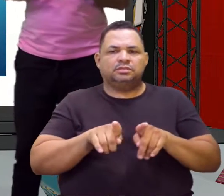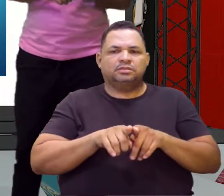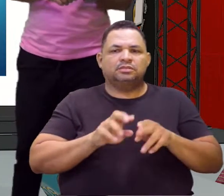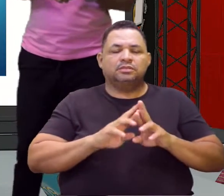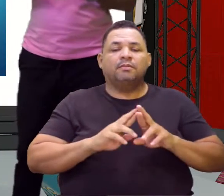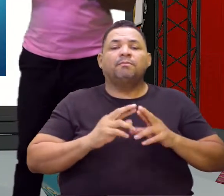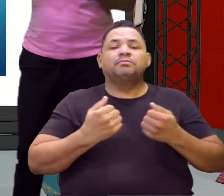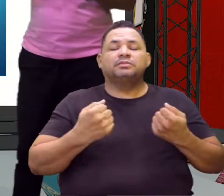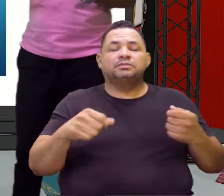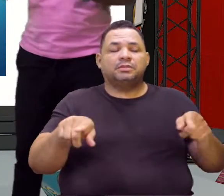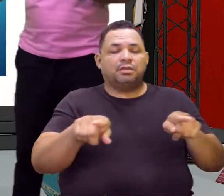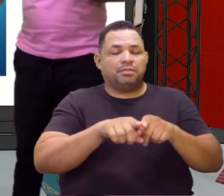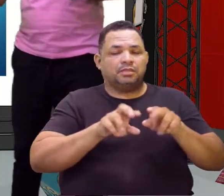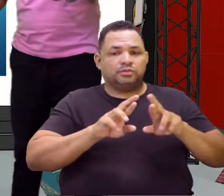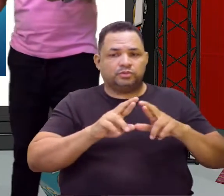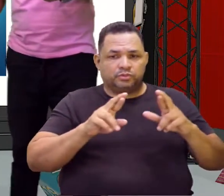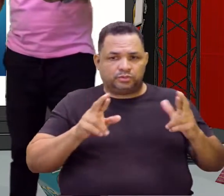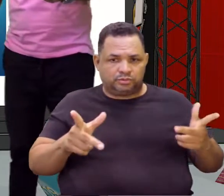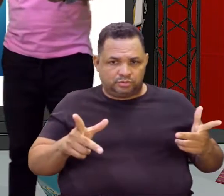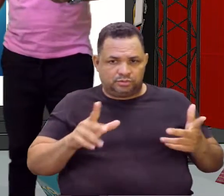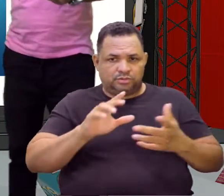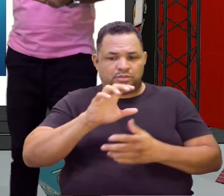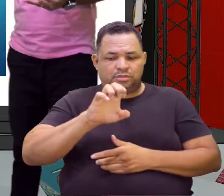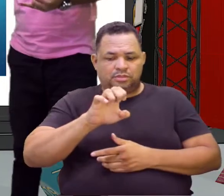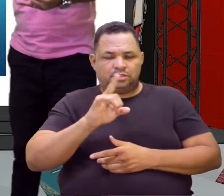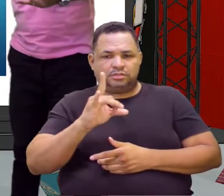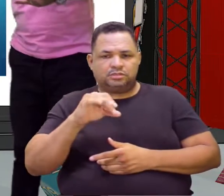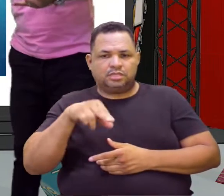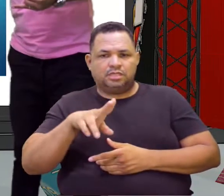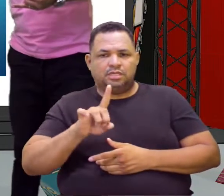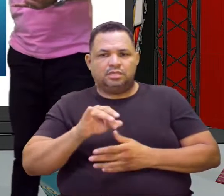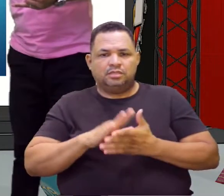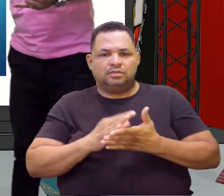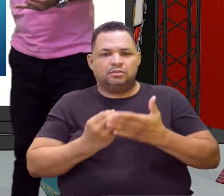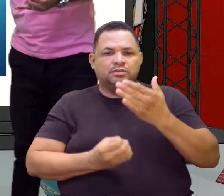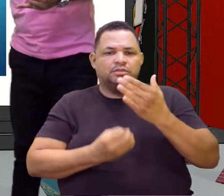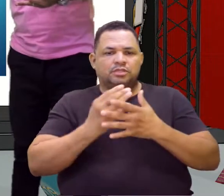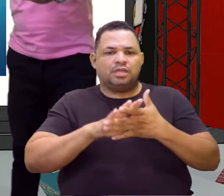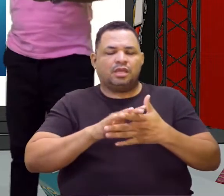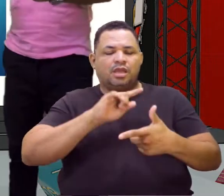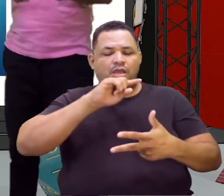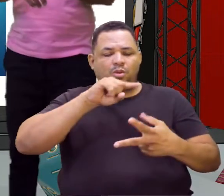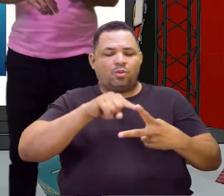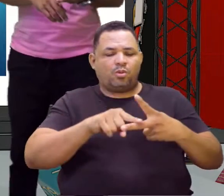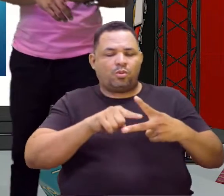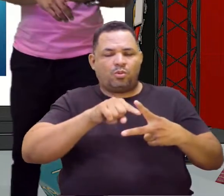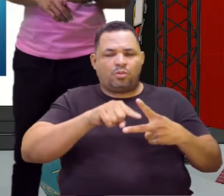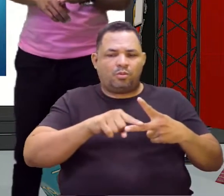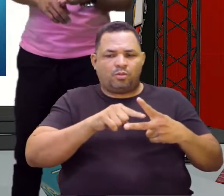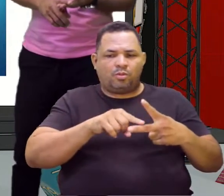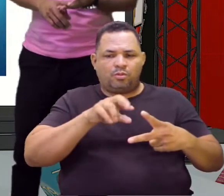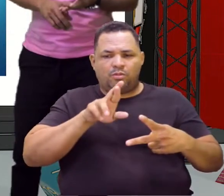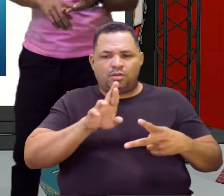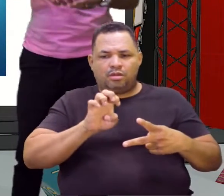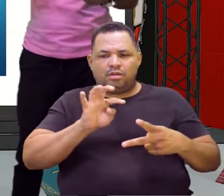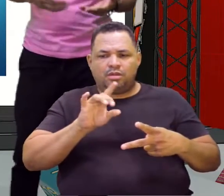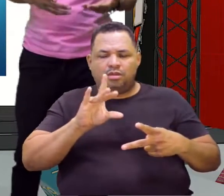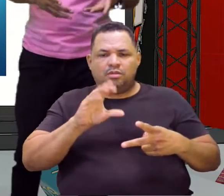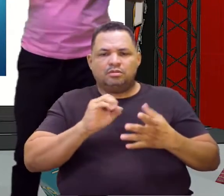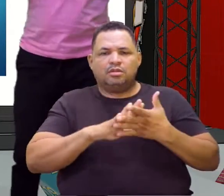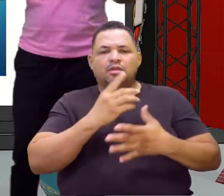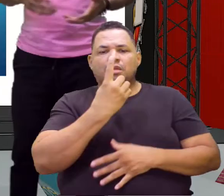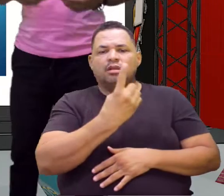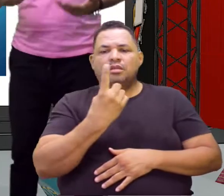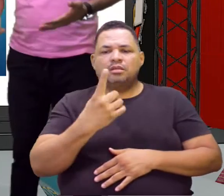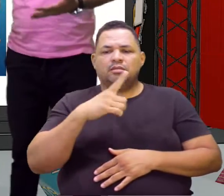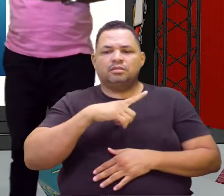ser diferentes. Aí temos um trapézio escaleno, ou aqui pode formar um ângulo reto. Aí temos o trapézio retângulo. Então, para